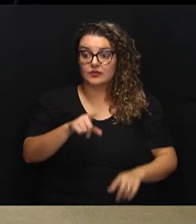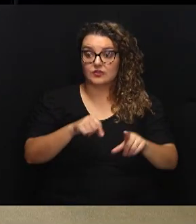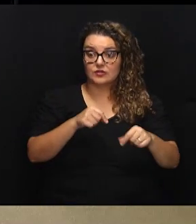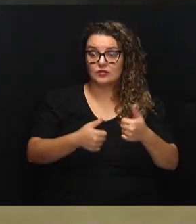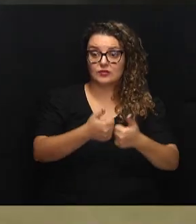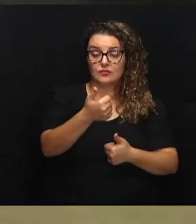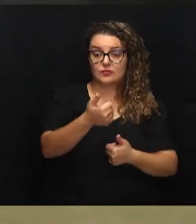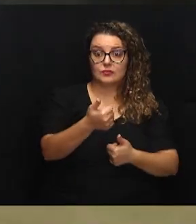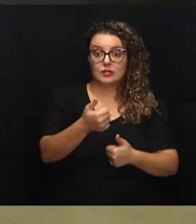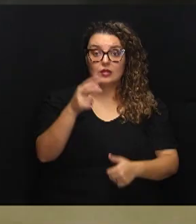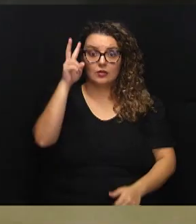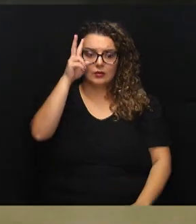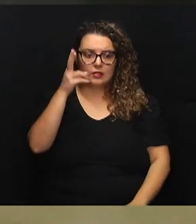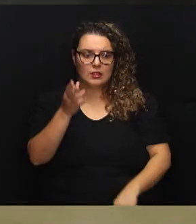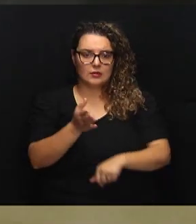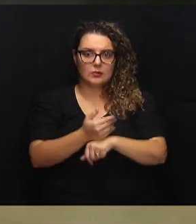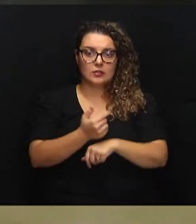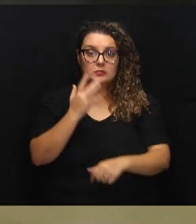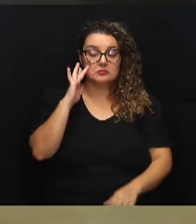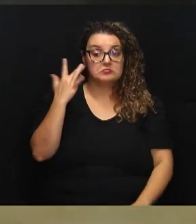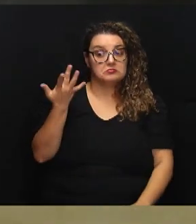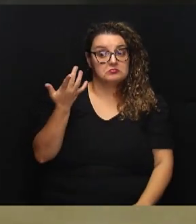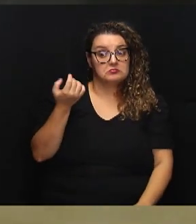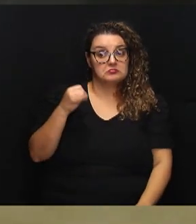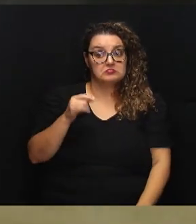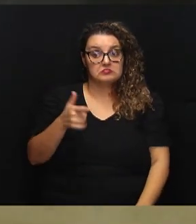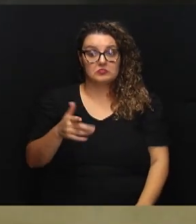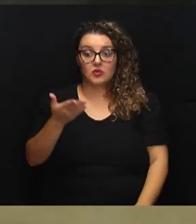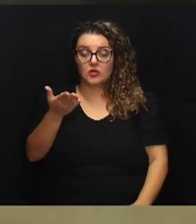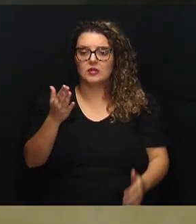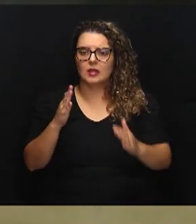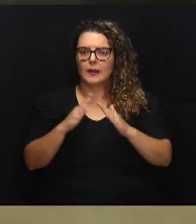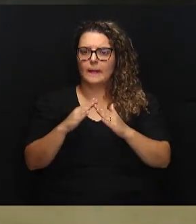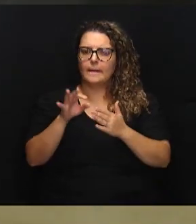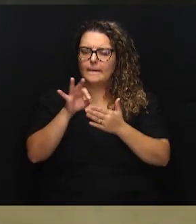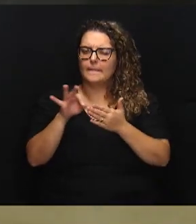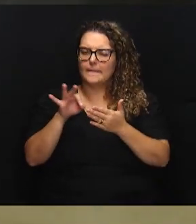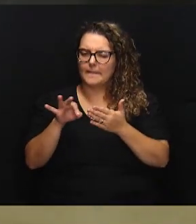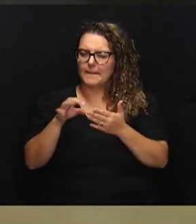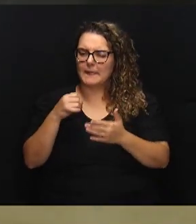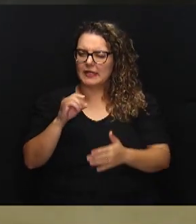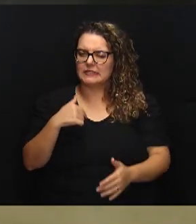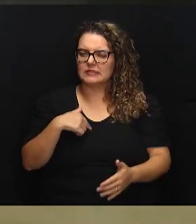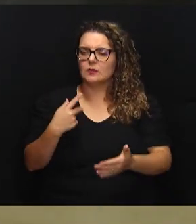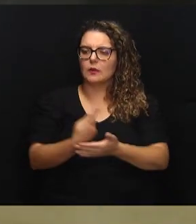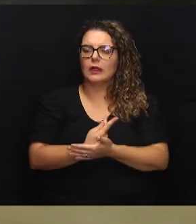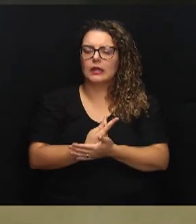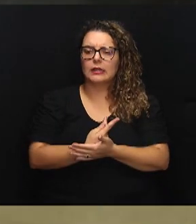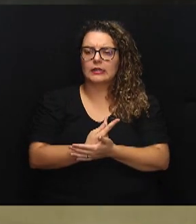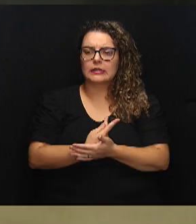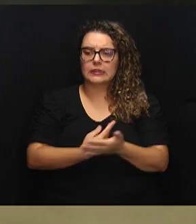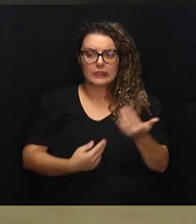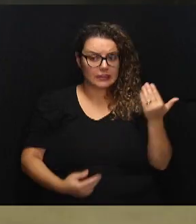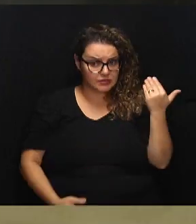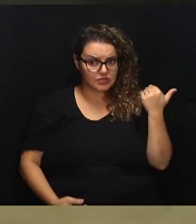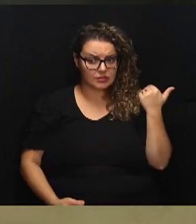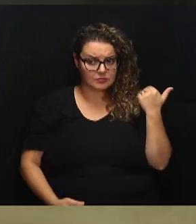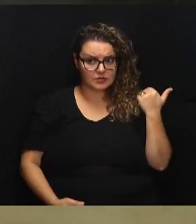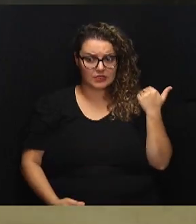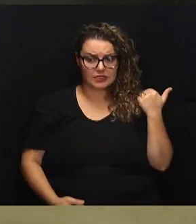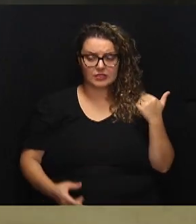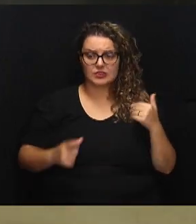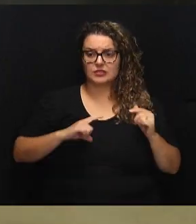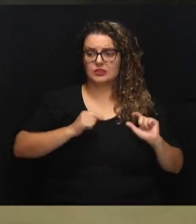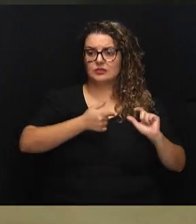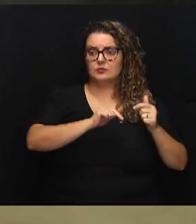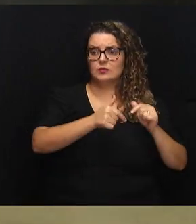que antes, eu não sei se é assim ainda hoje, você de casa me corrija se eu estiver errada, a gente tem uma